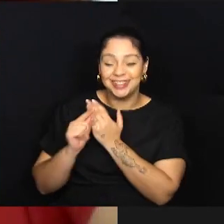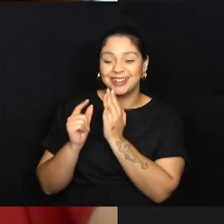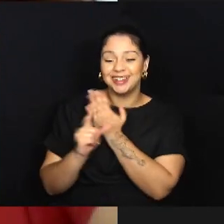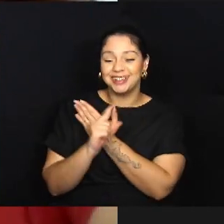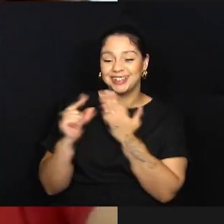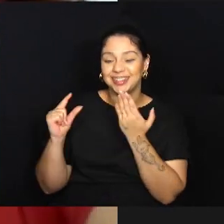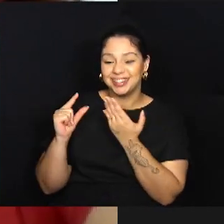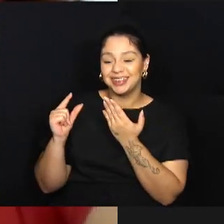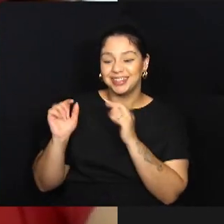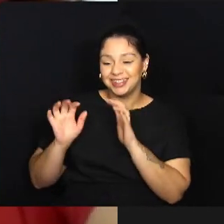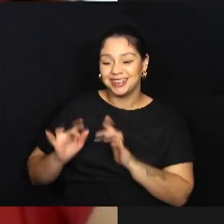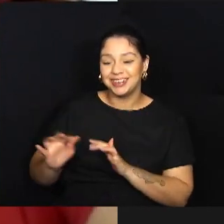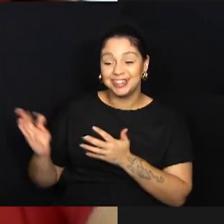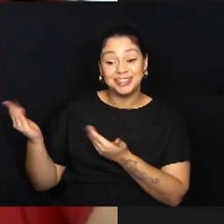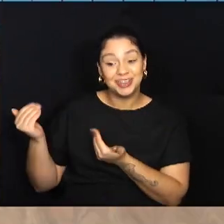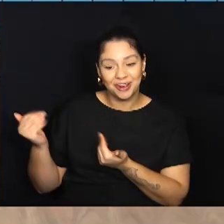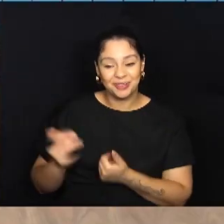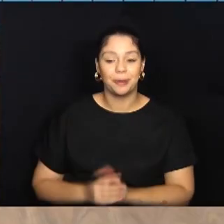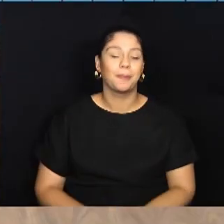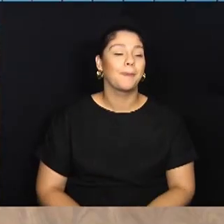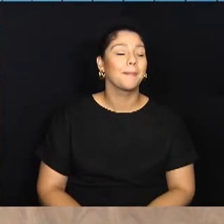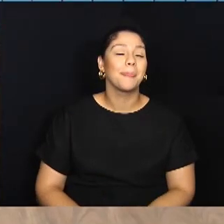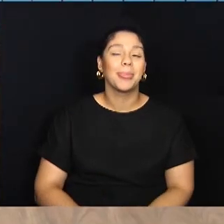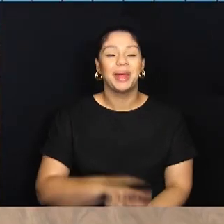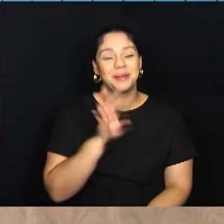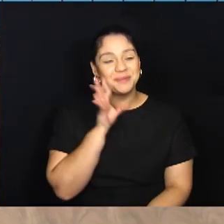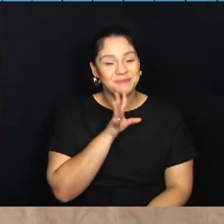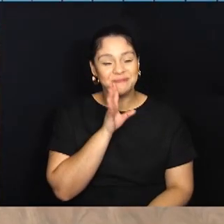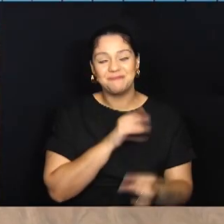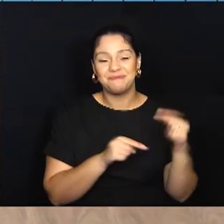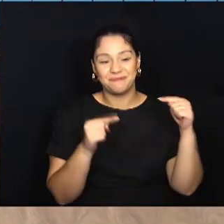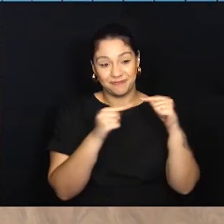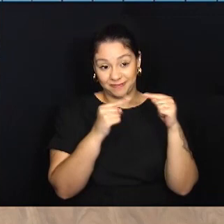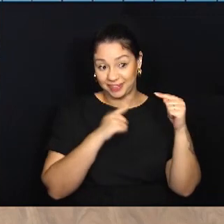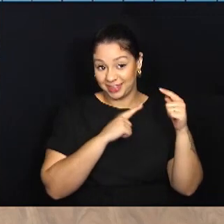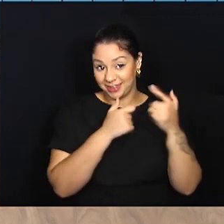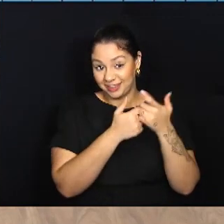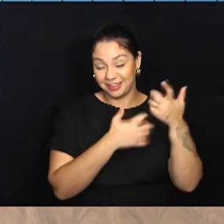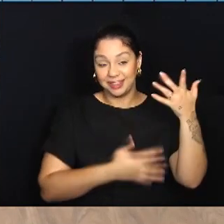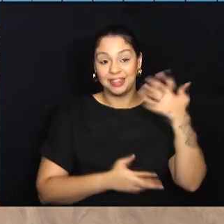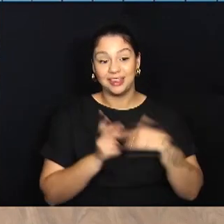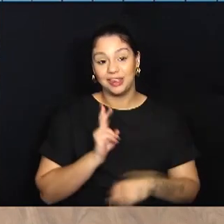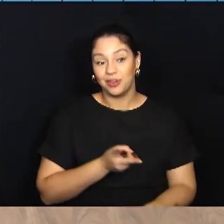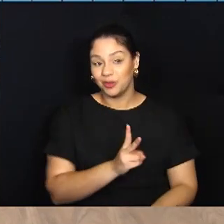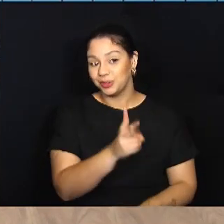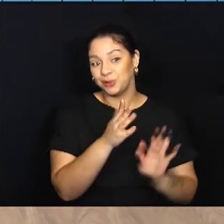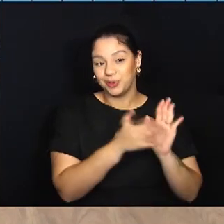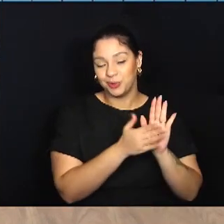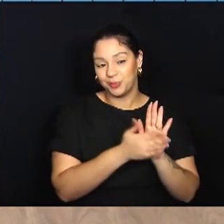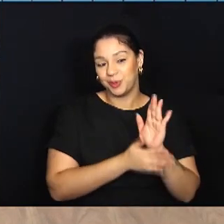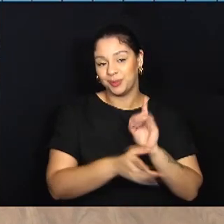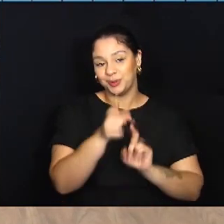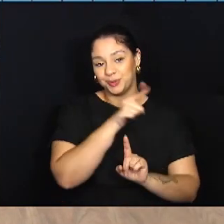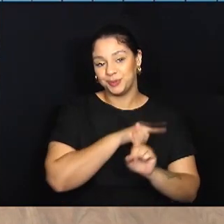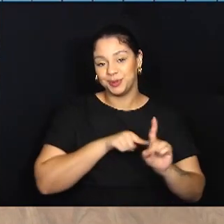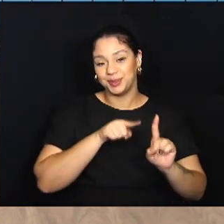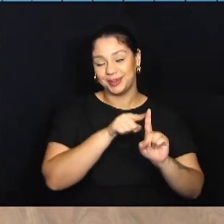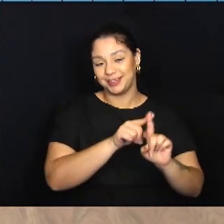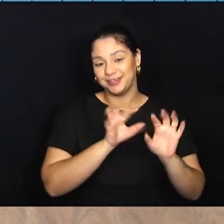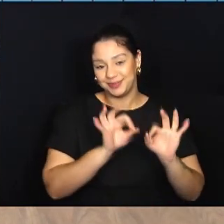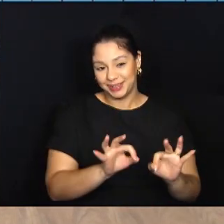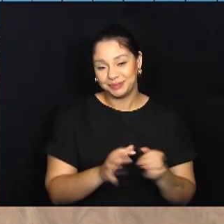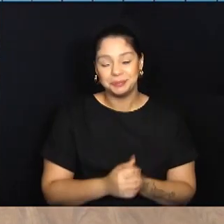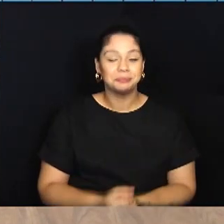Mas de acordo, então, e bacana, então, ter essa lista, porque vocês continuam com propósitos e com